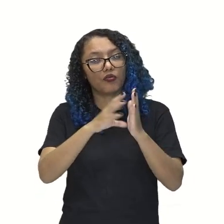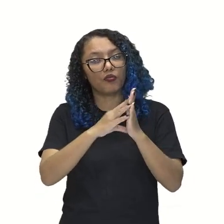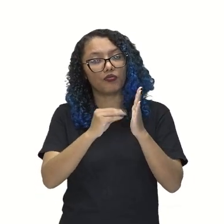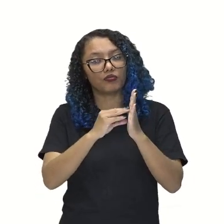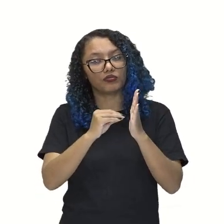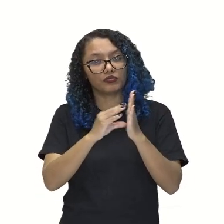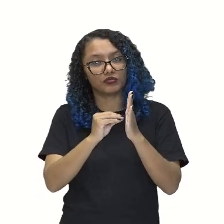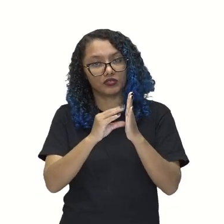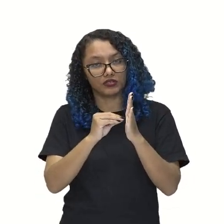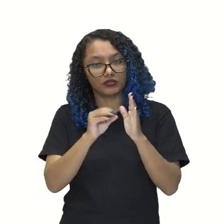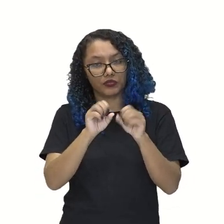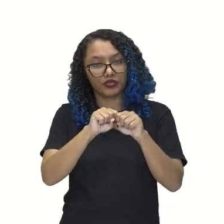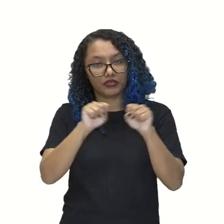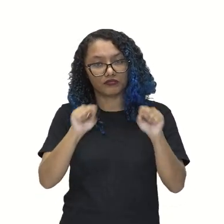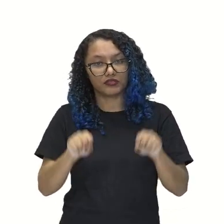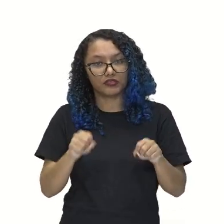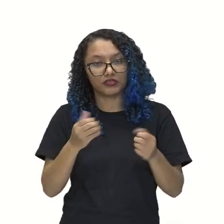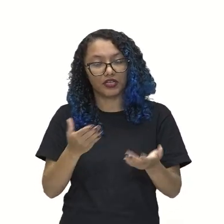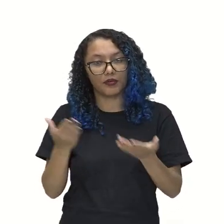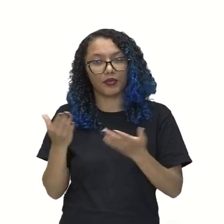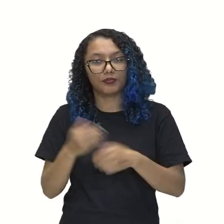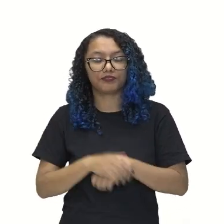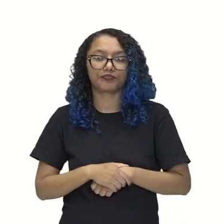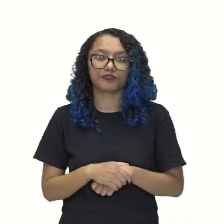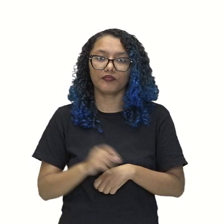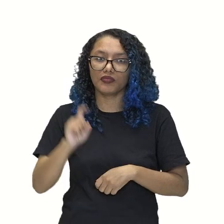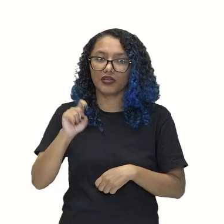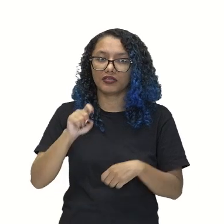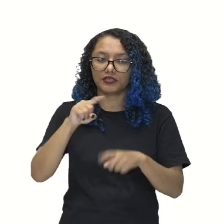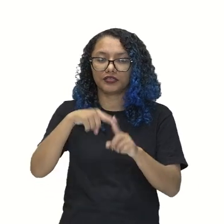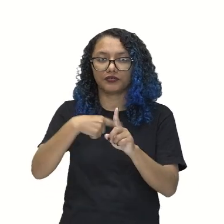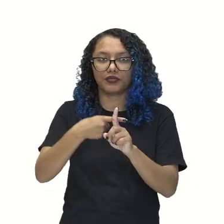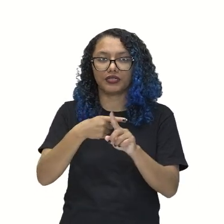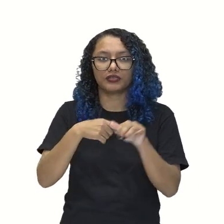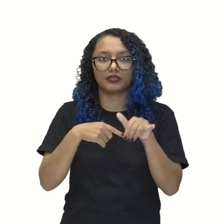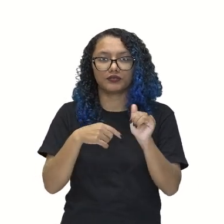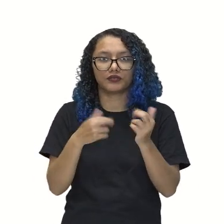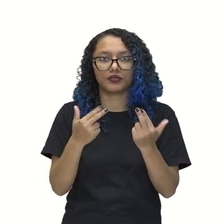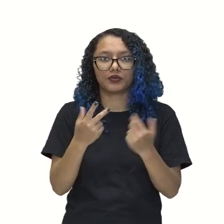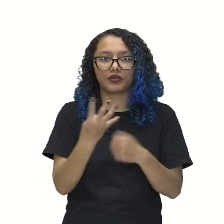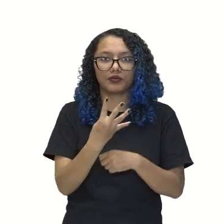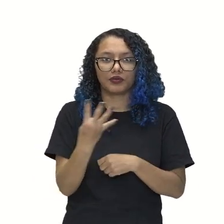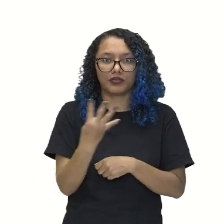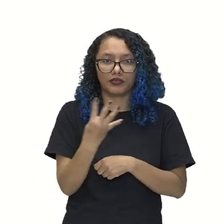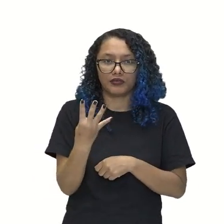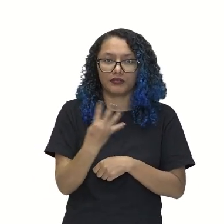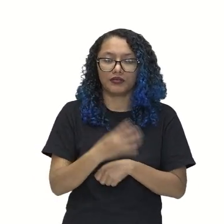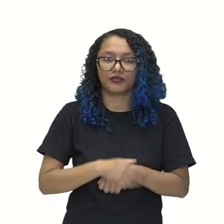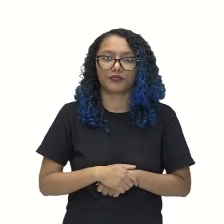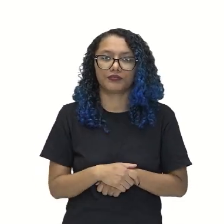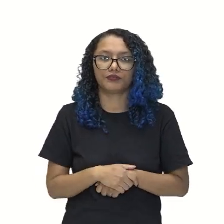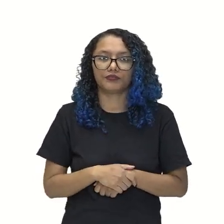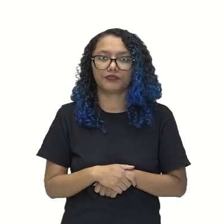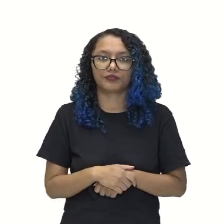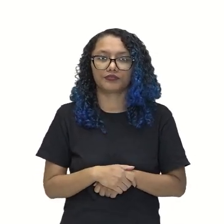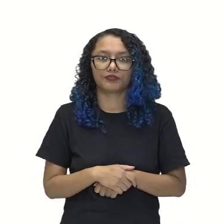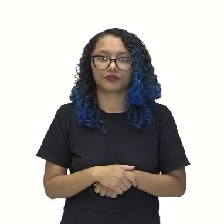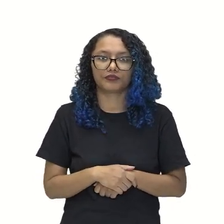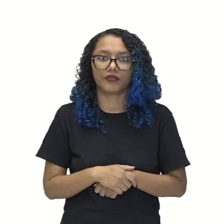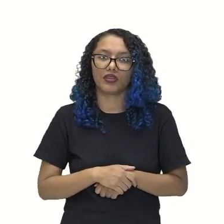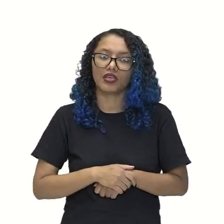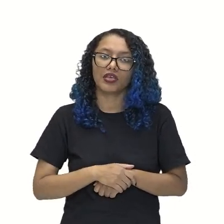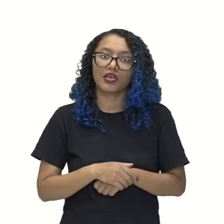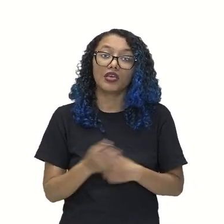assim, ó. X mais y igual a 44 e em relação ao quantitativo